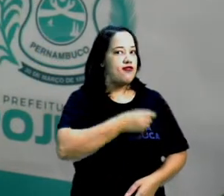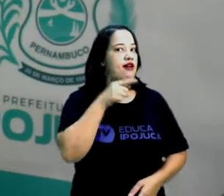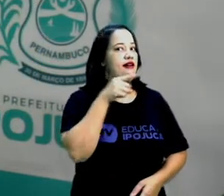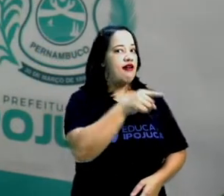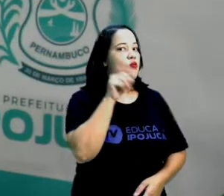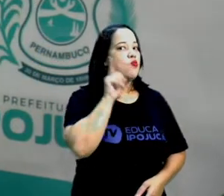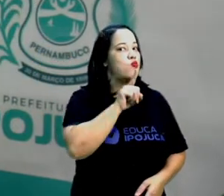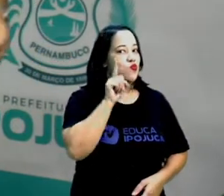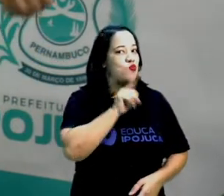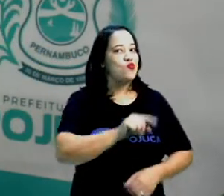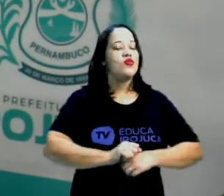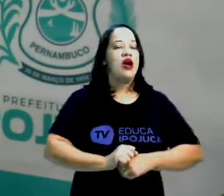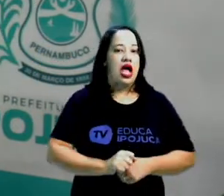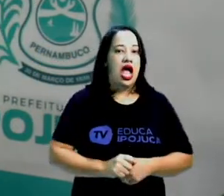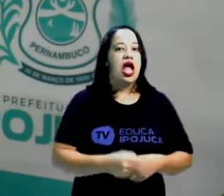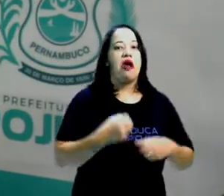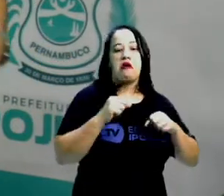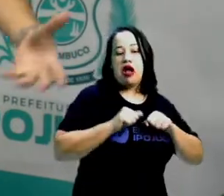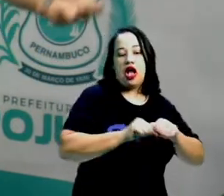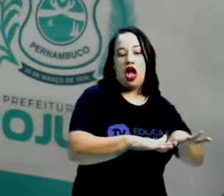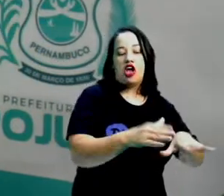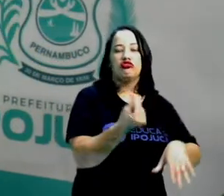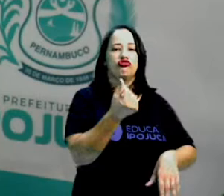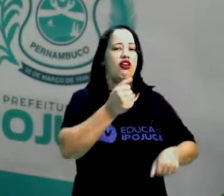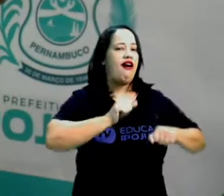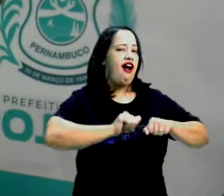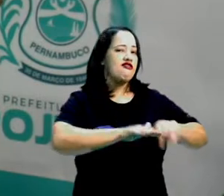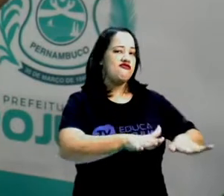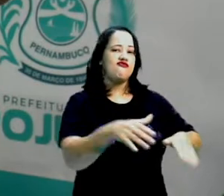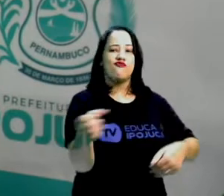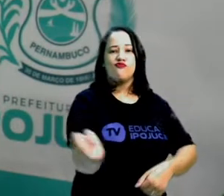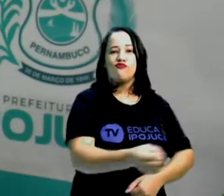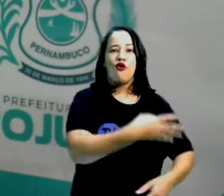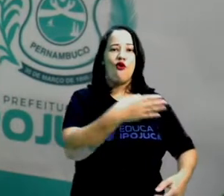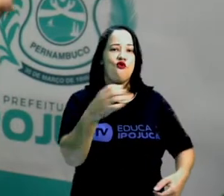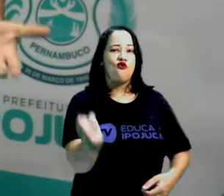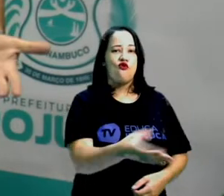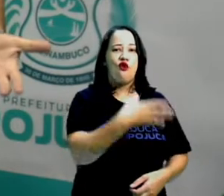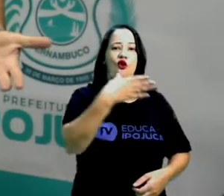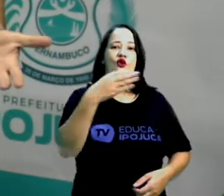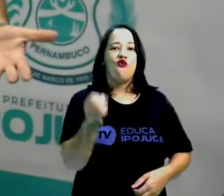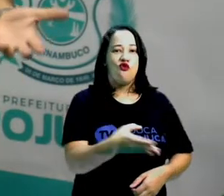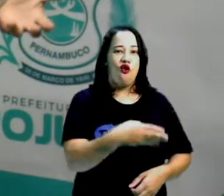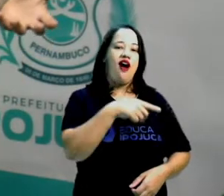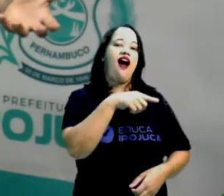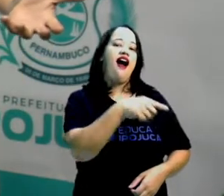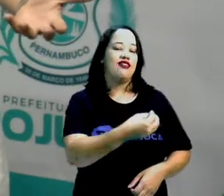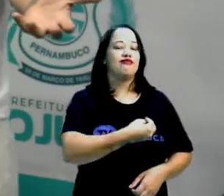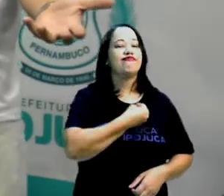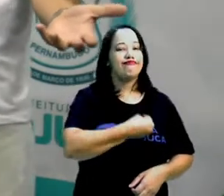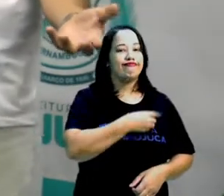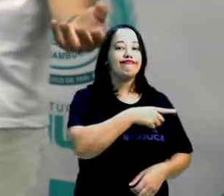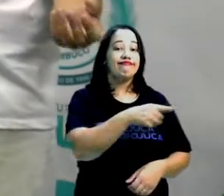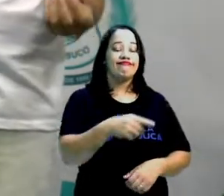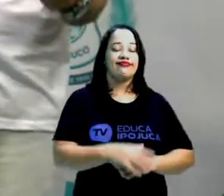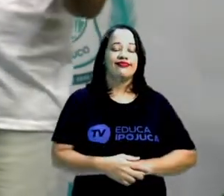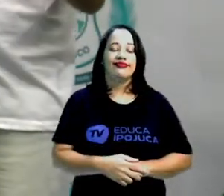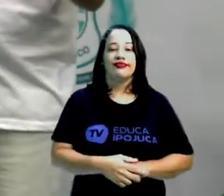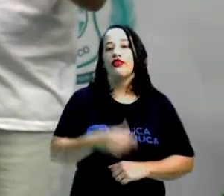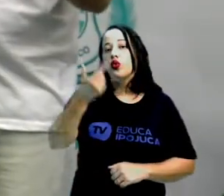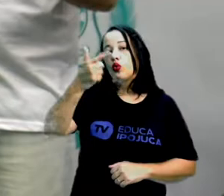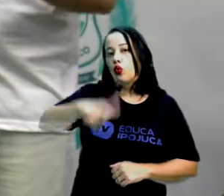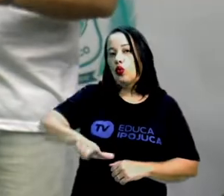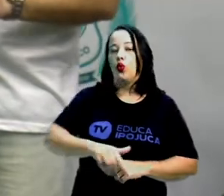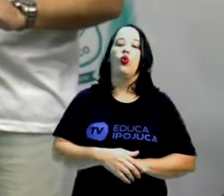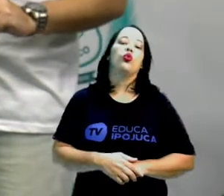comprar produtos, gastar dinheiro, comprar coisas novas. Era o estilo de vida americano. Ok? Outra